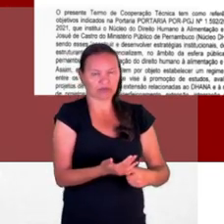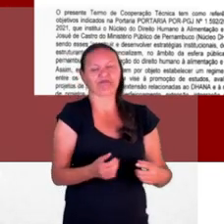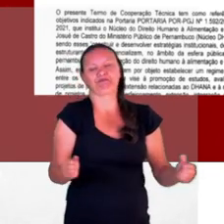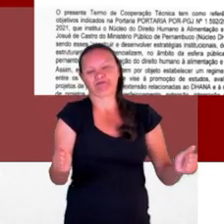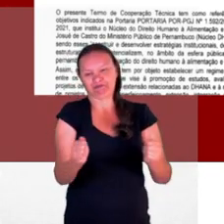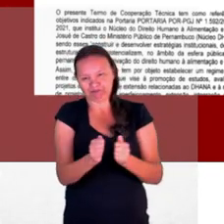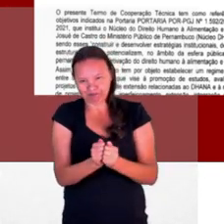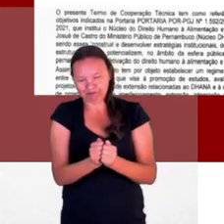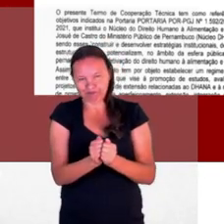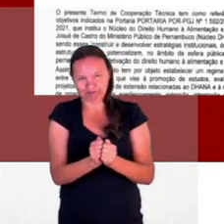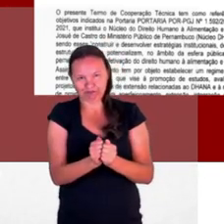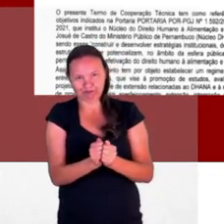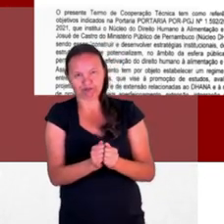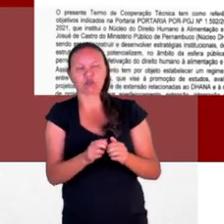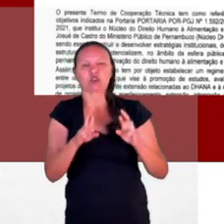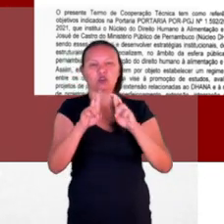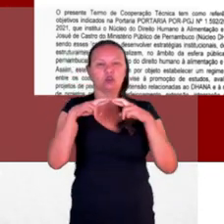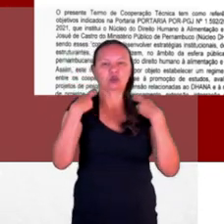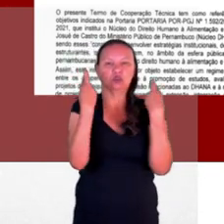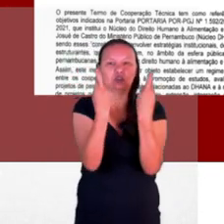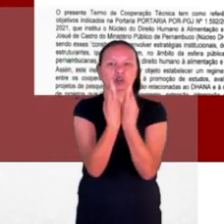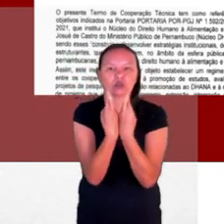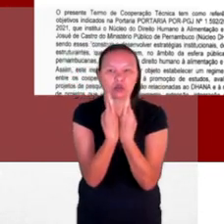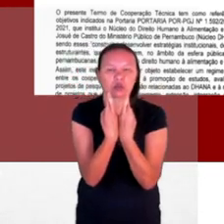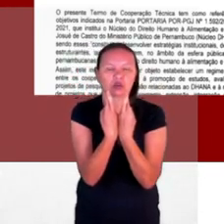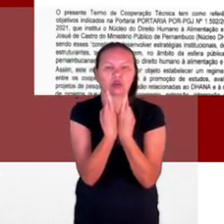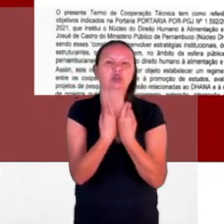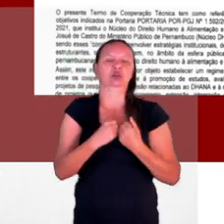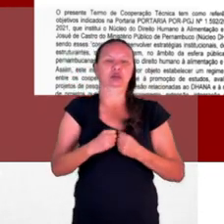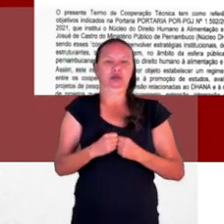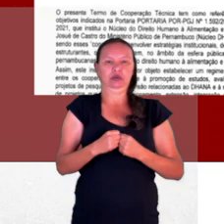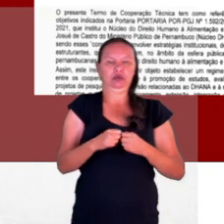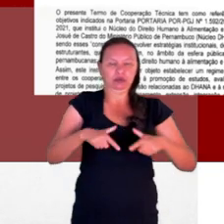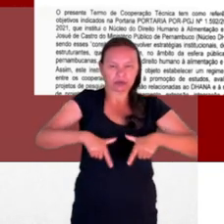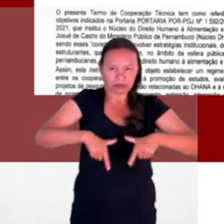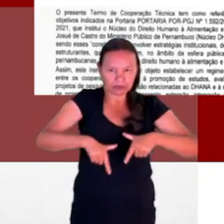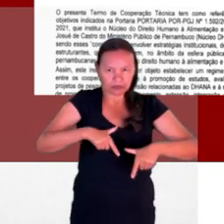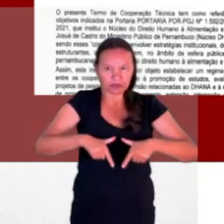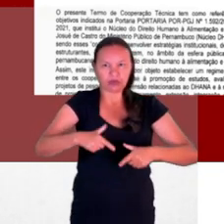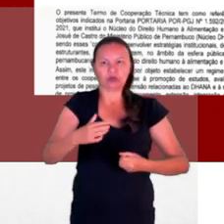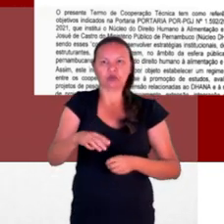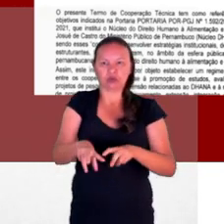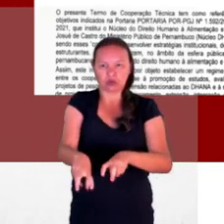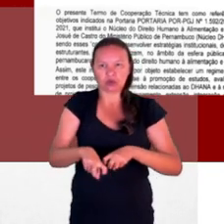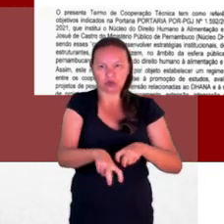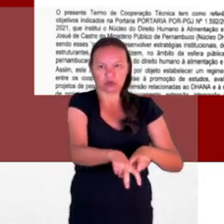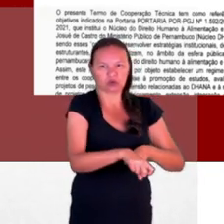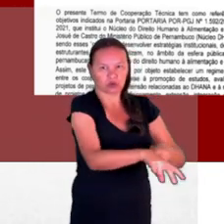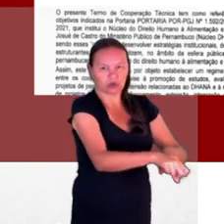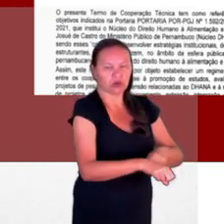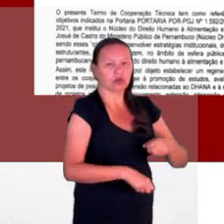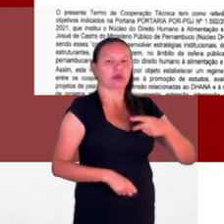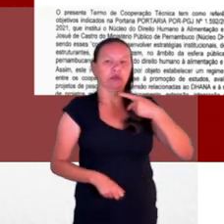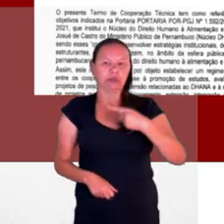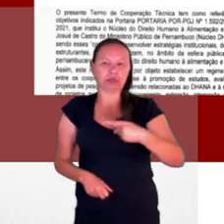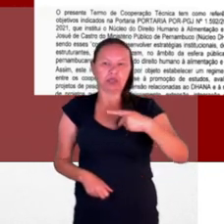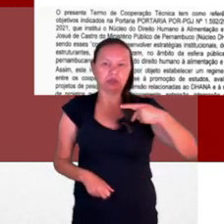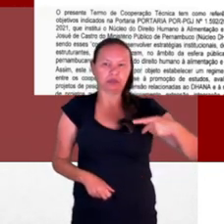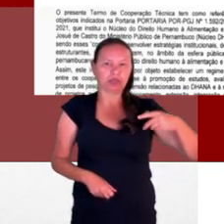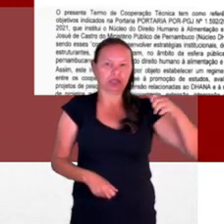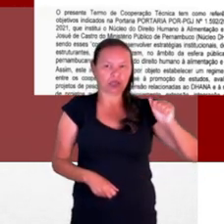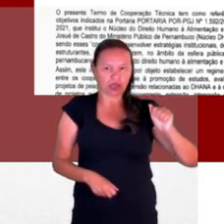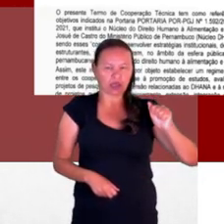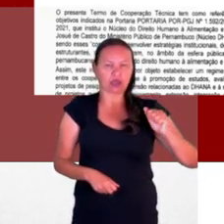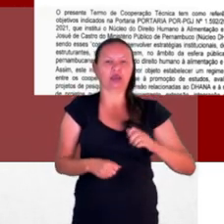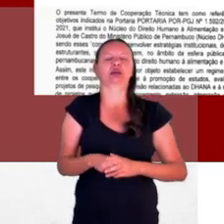aglutinação de reunião dos dos trabalhadores rurais e pro tema do paa pro tema do pinai